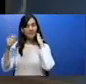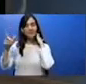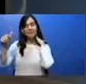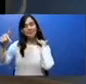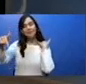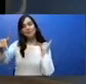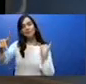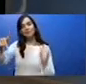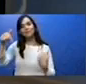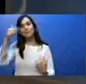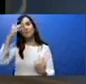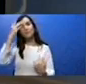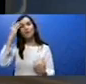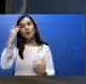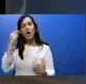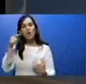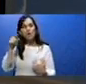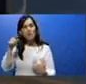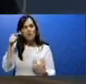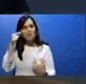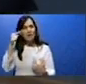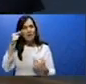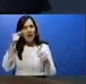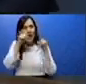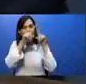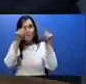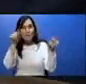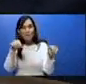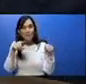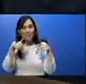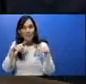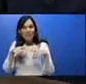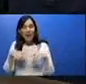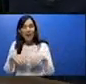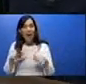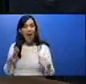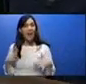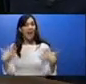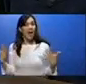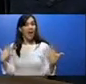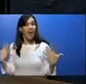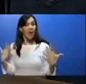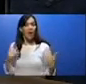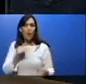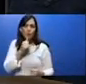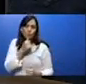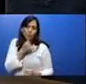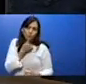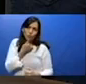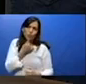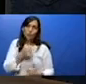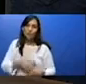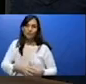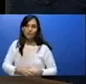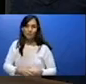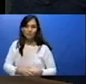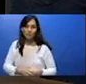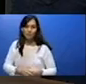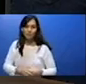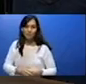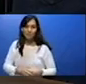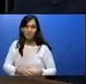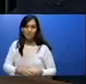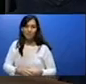7. Você acha essa pintura alegre ou triste? Por quê? Vocês acham que a Mona Lisa é uma